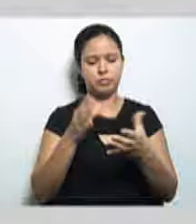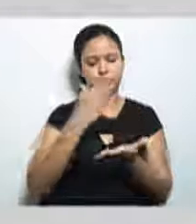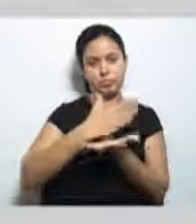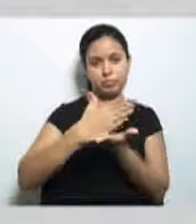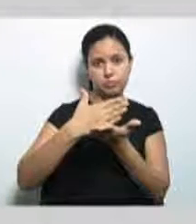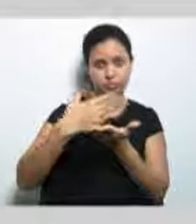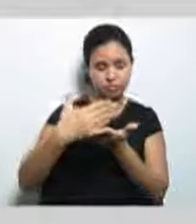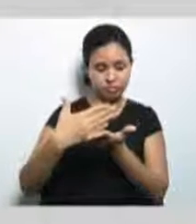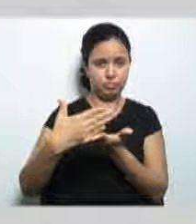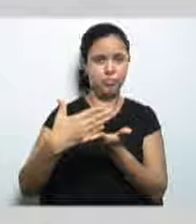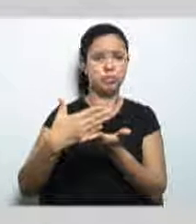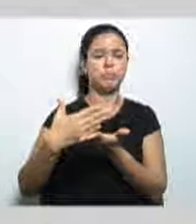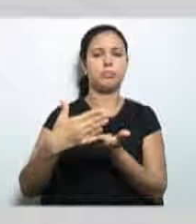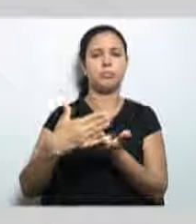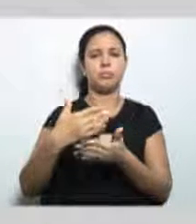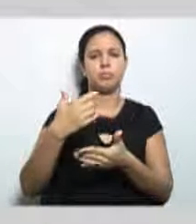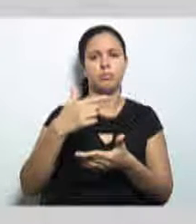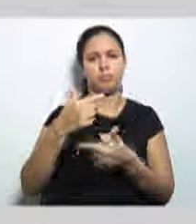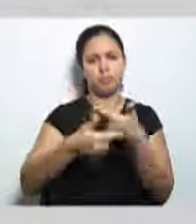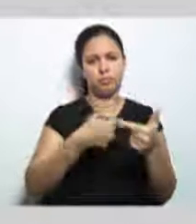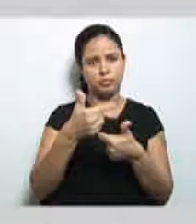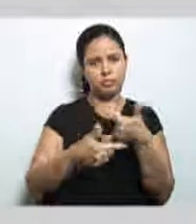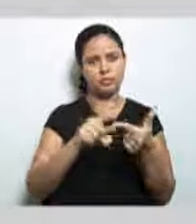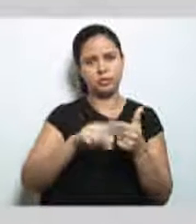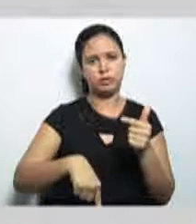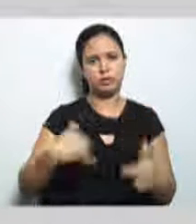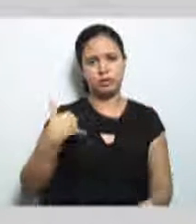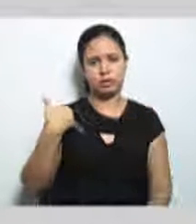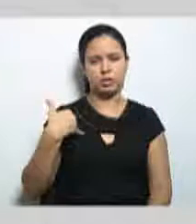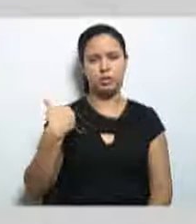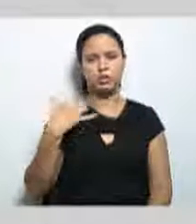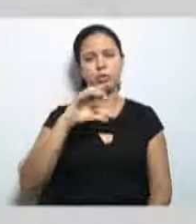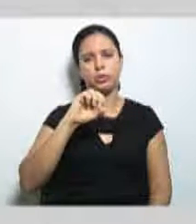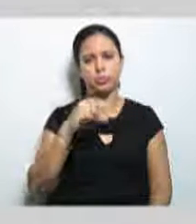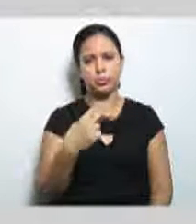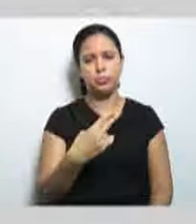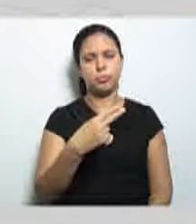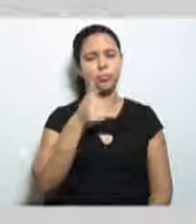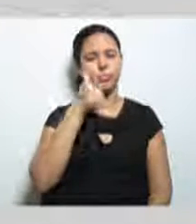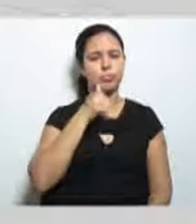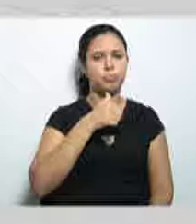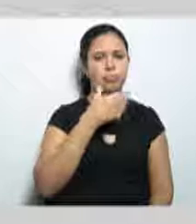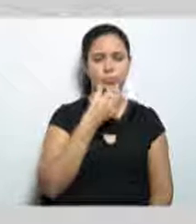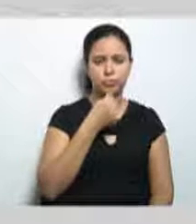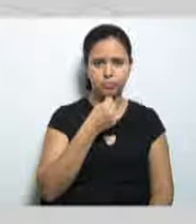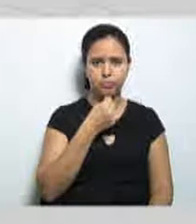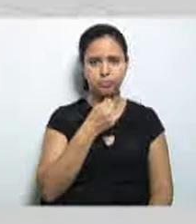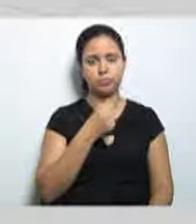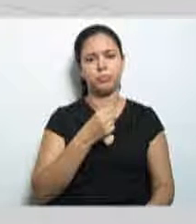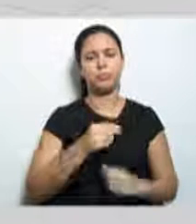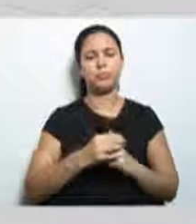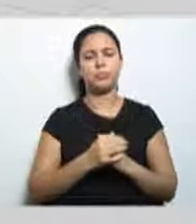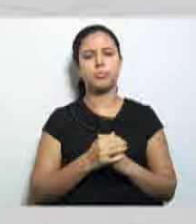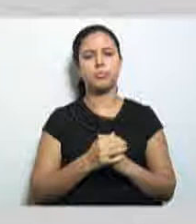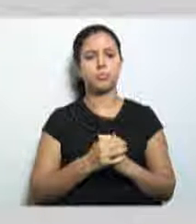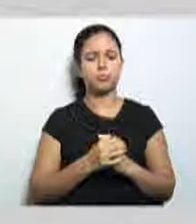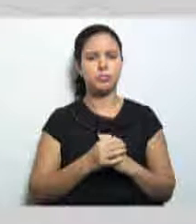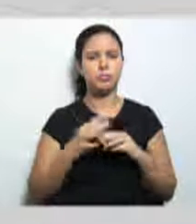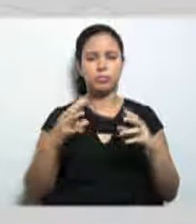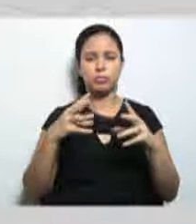divisão das atividades ocorre por idade ou sexo, ou ainda por ambas.